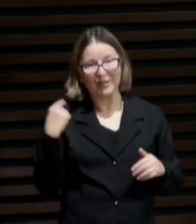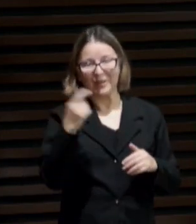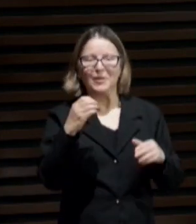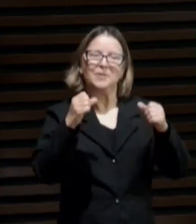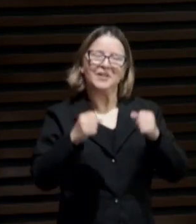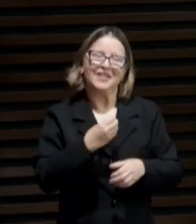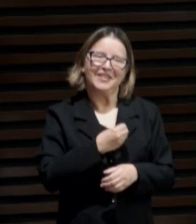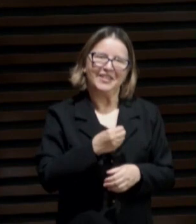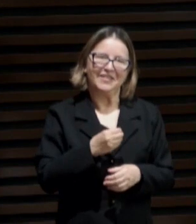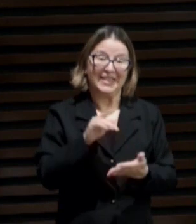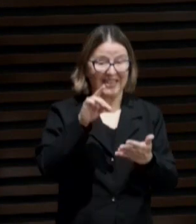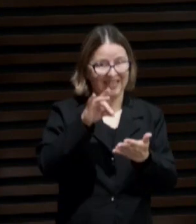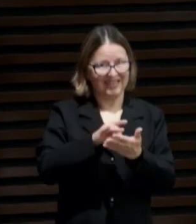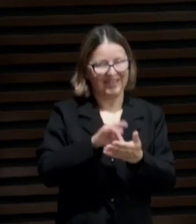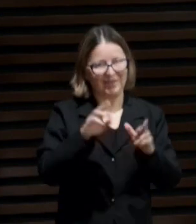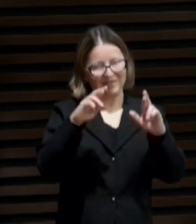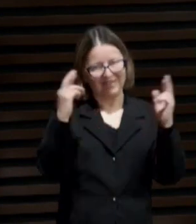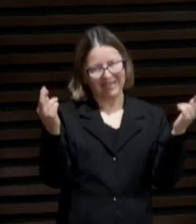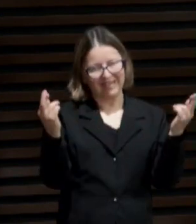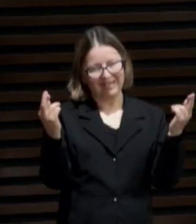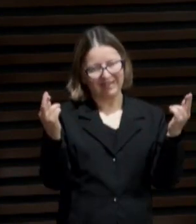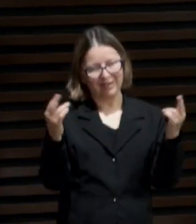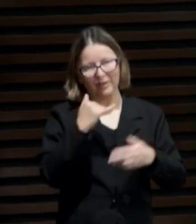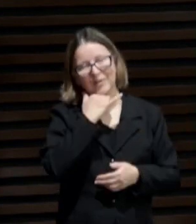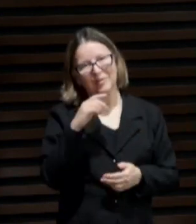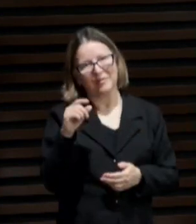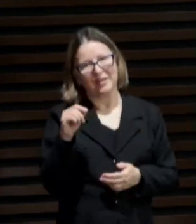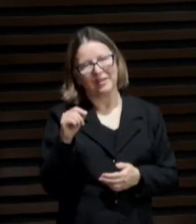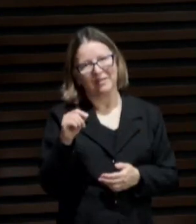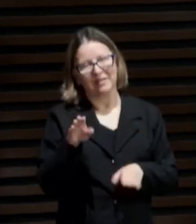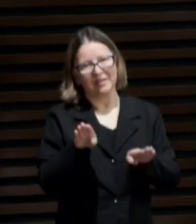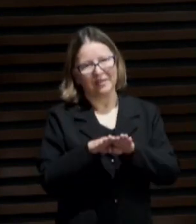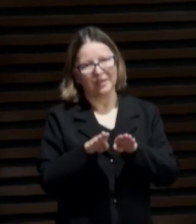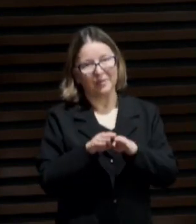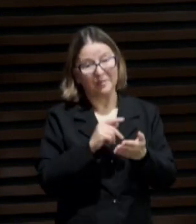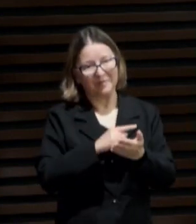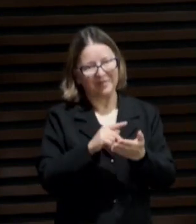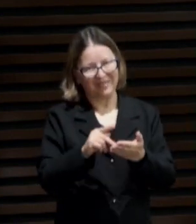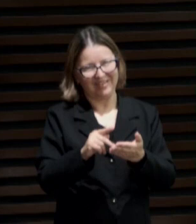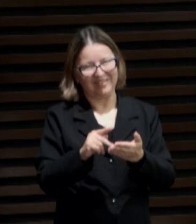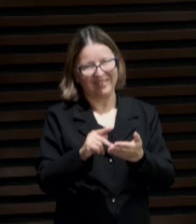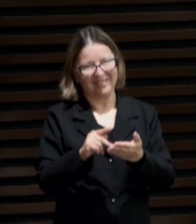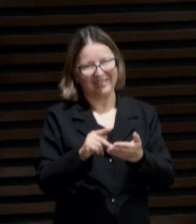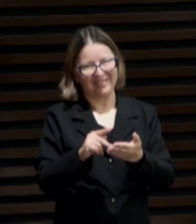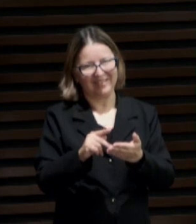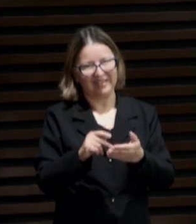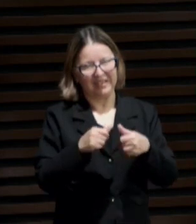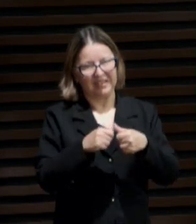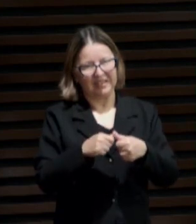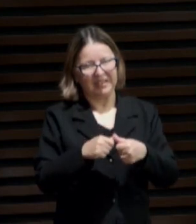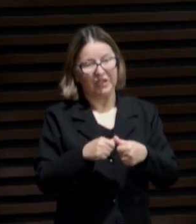na real esperança, tanto do perdão, quanto da purificação desse terrível e tão